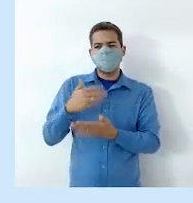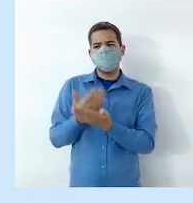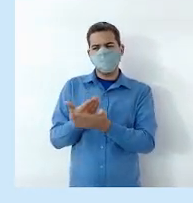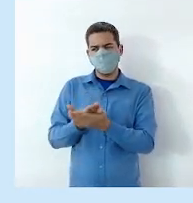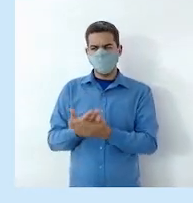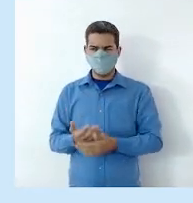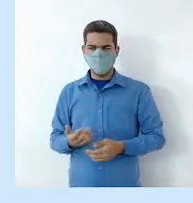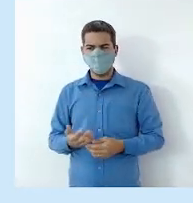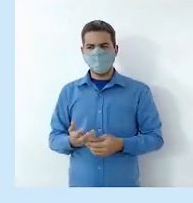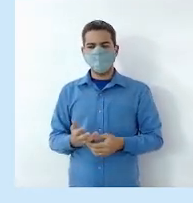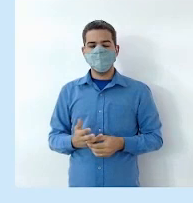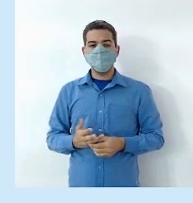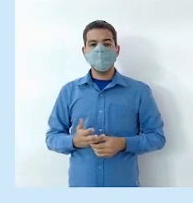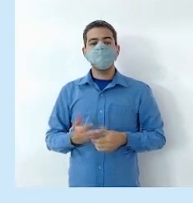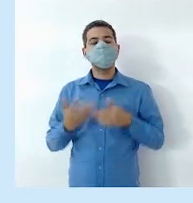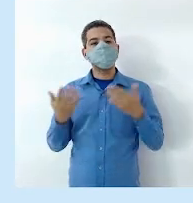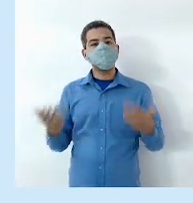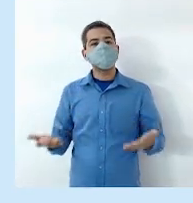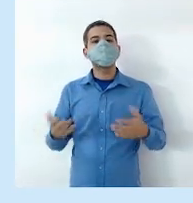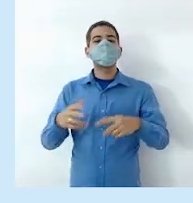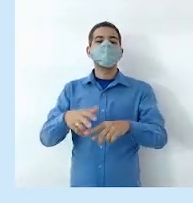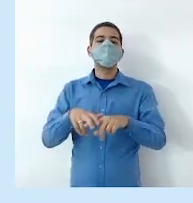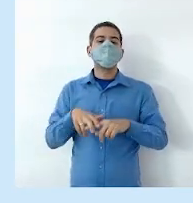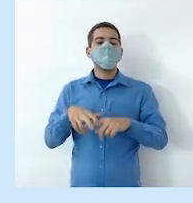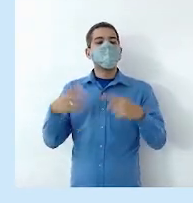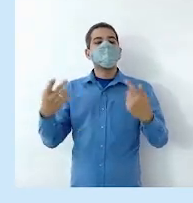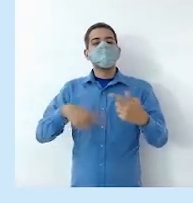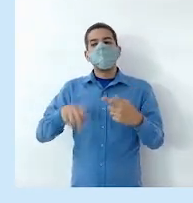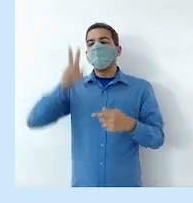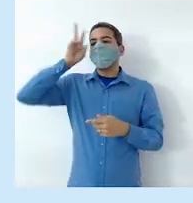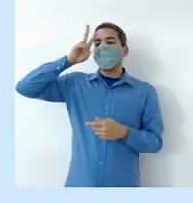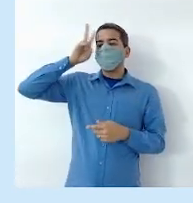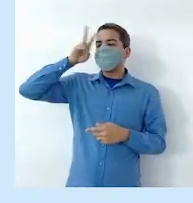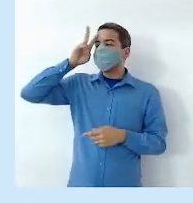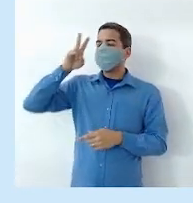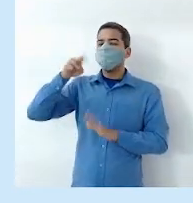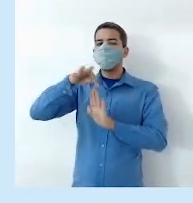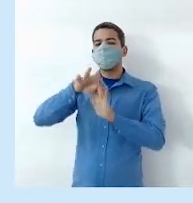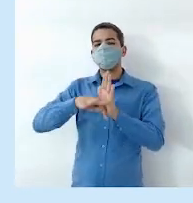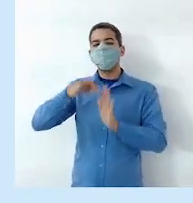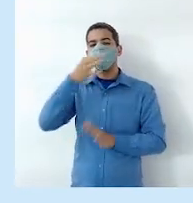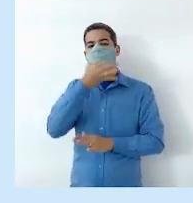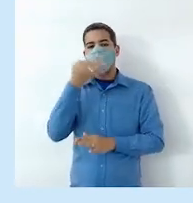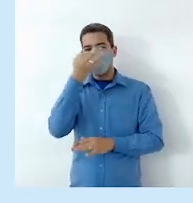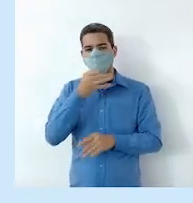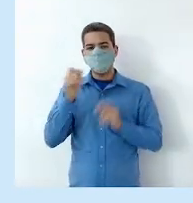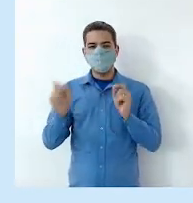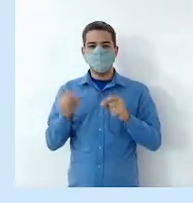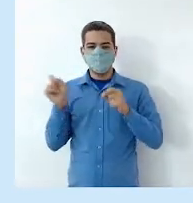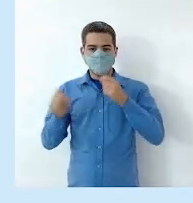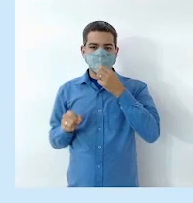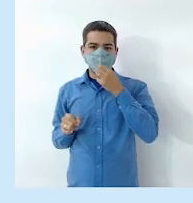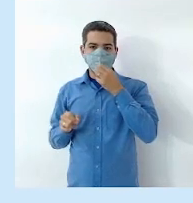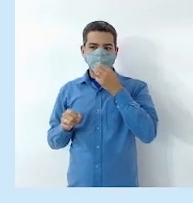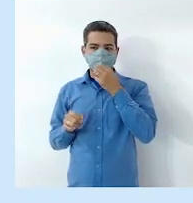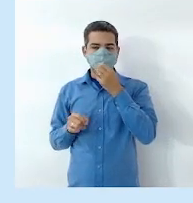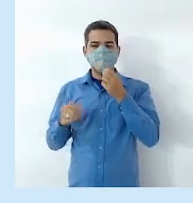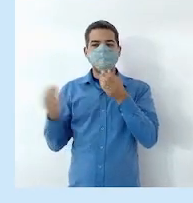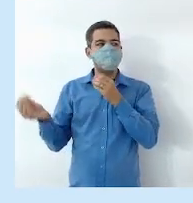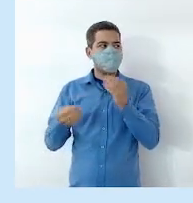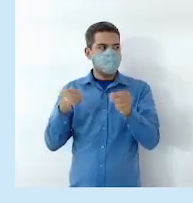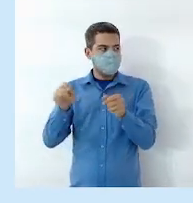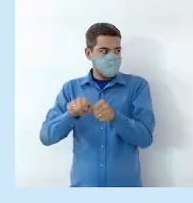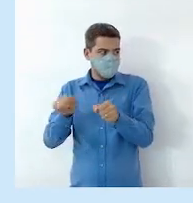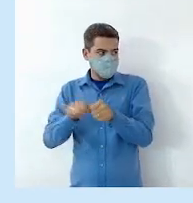Mas para isso a gente precisa sempre estar relembrando o que são textos narrativos, como eles se comportam, como eles